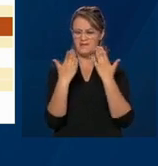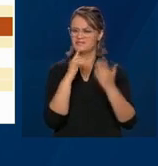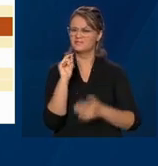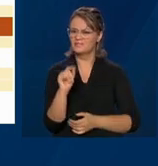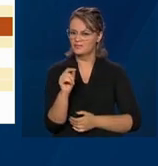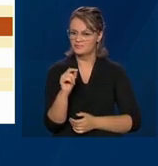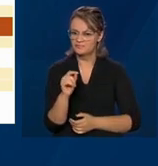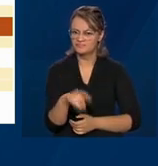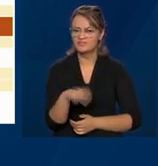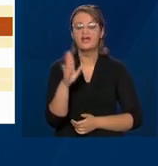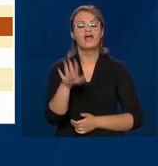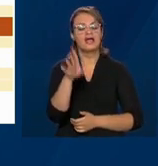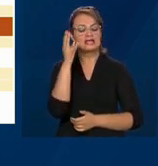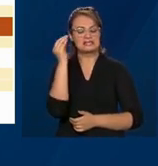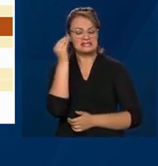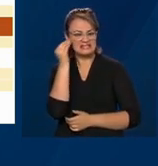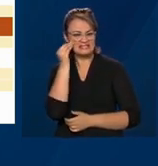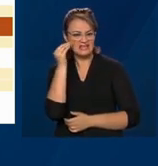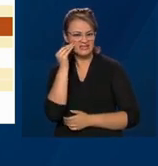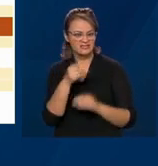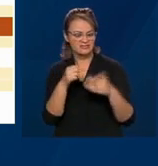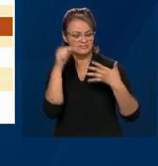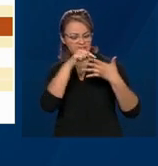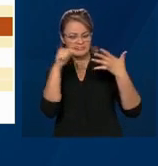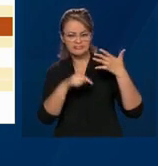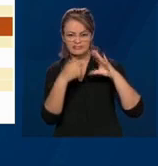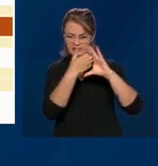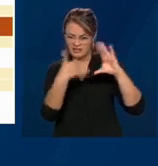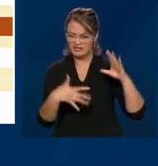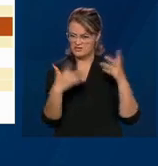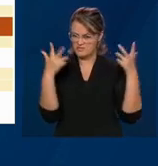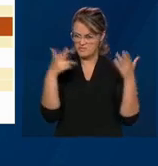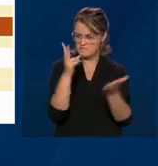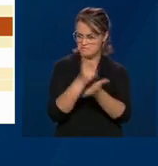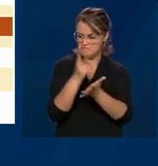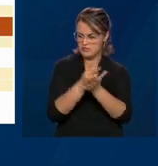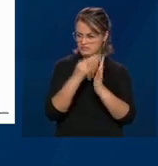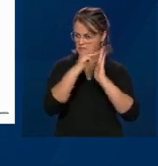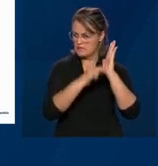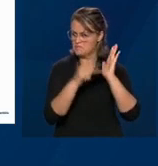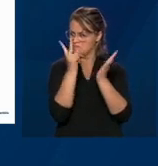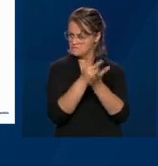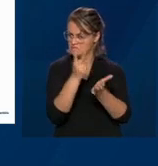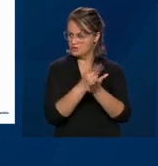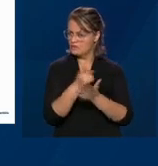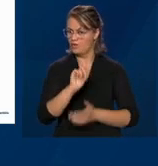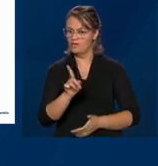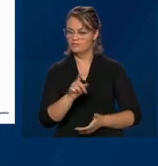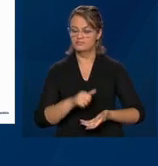preciso saber se esse teste tem as mesmas especificações e o mesmo método de ser realizado.